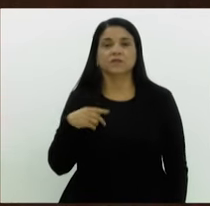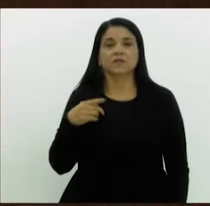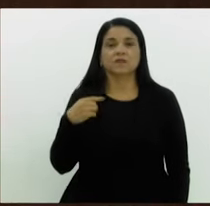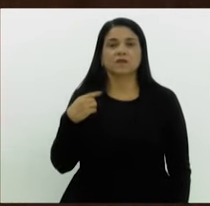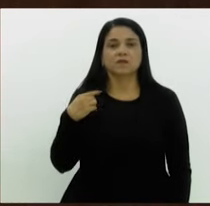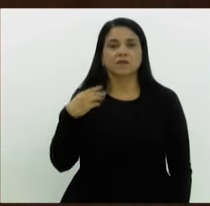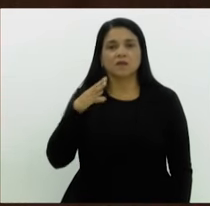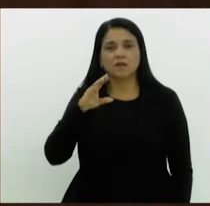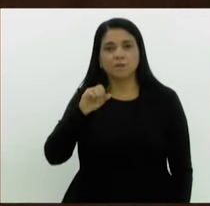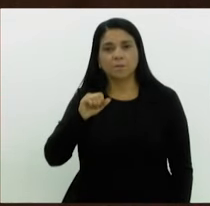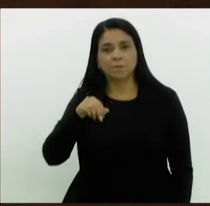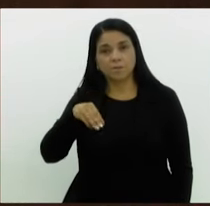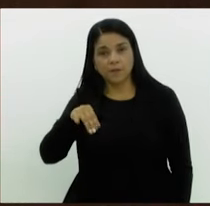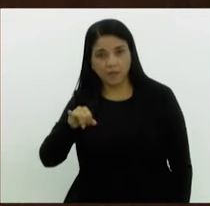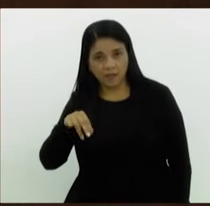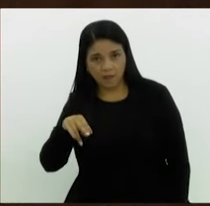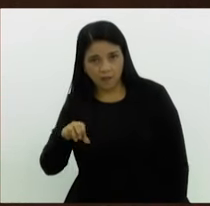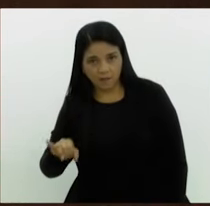querido Carlos Mink.